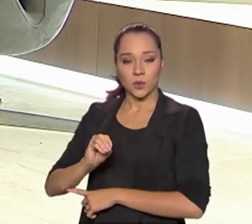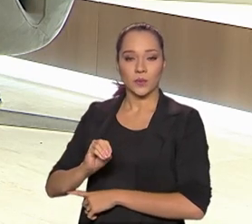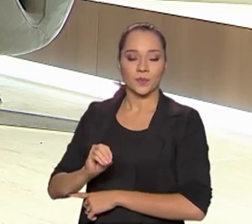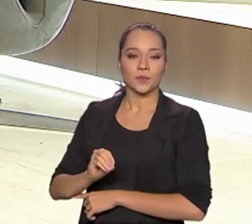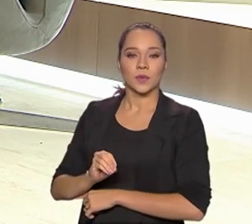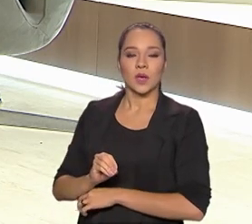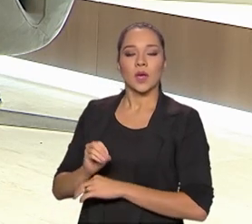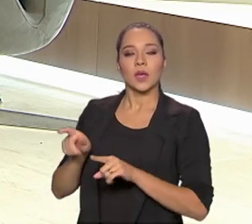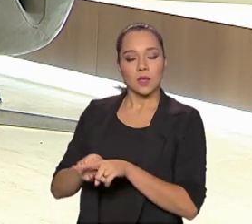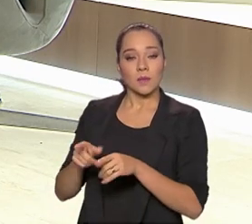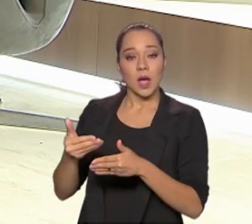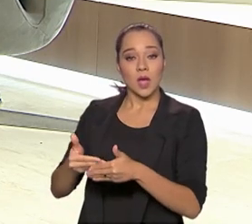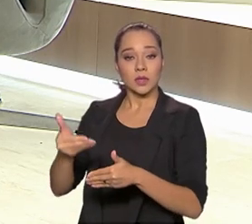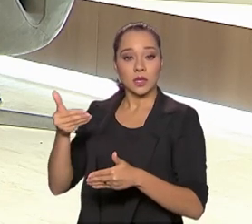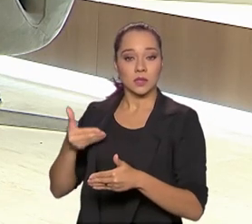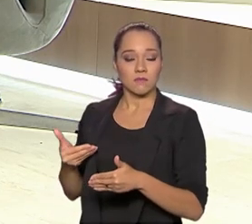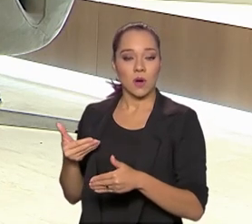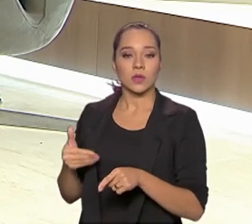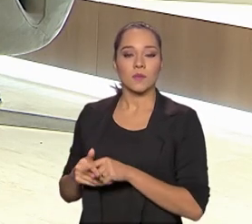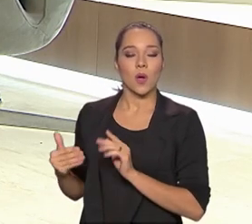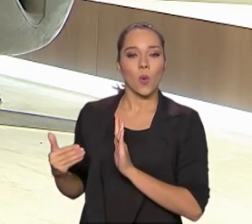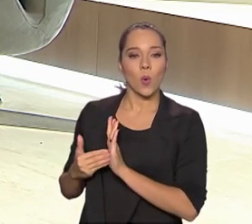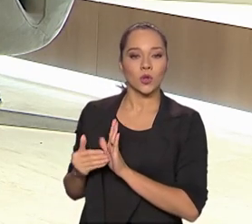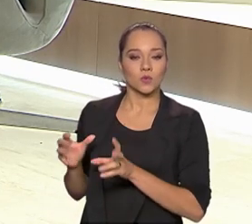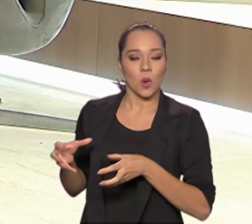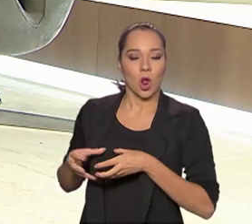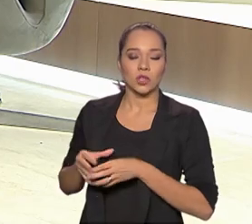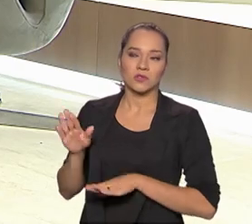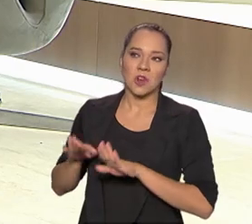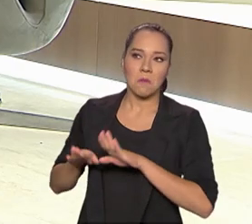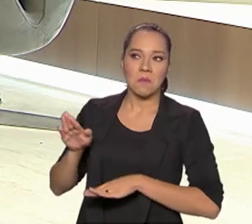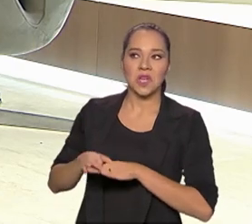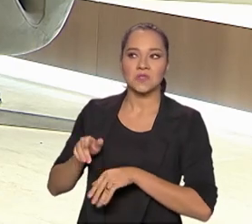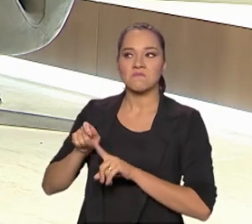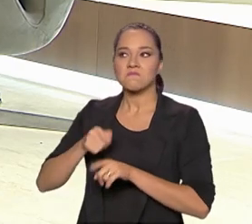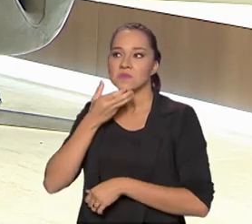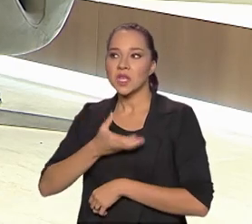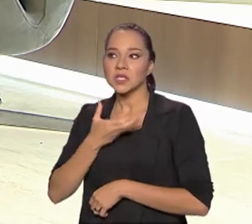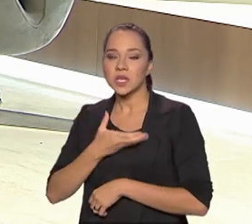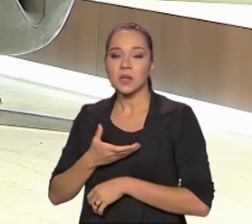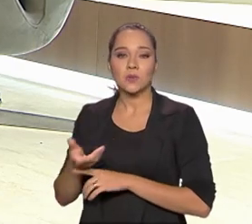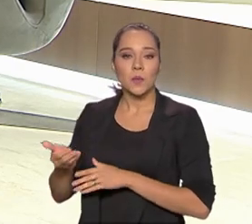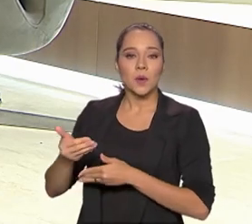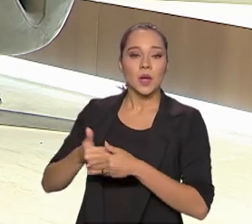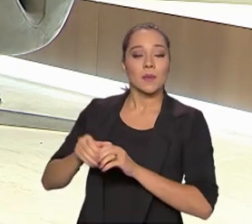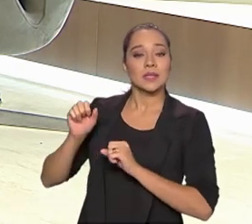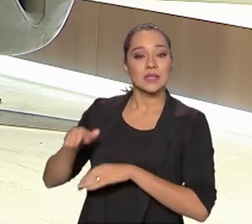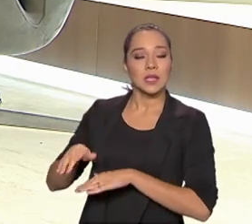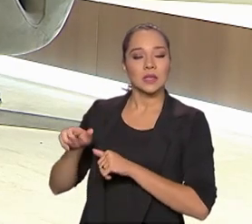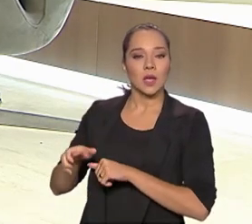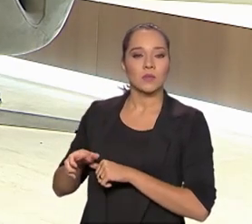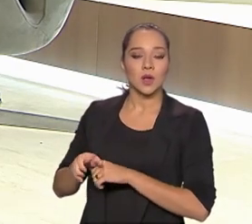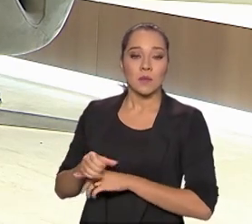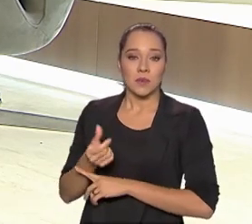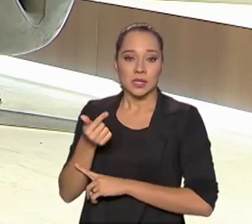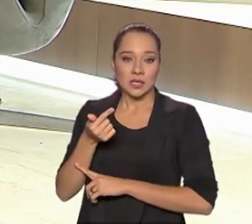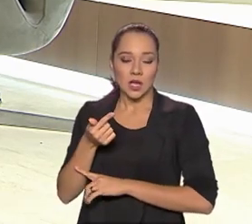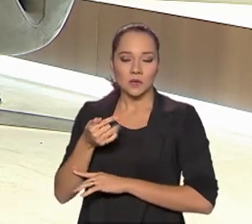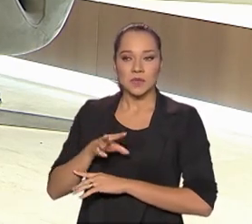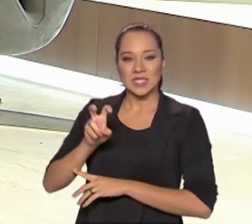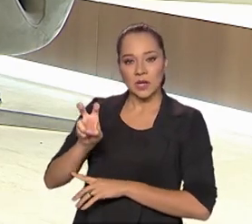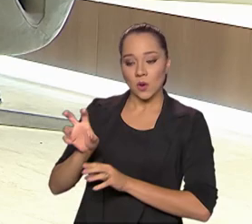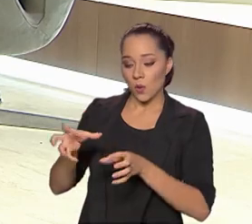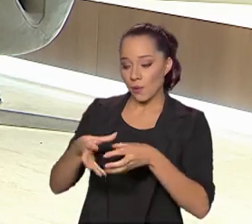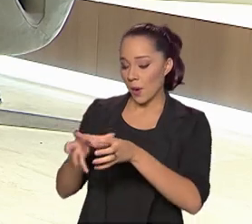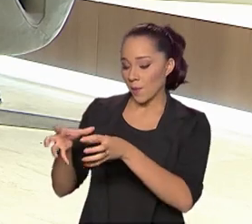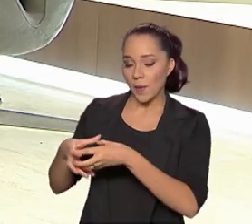e antecipou também o último lote, que normalmente era em dezembro, para setembro, reduzindo de 7 para 5 lotes